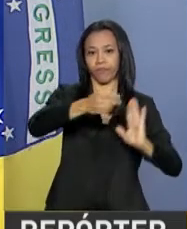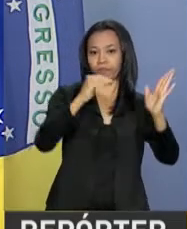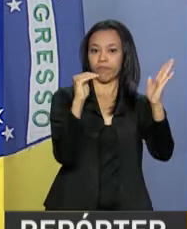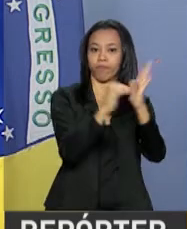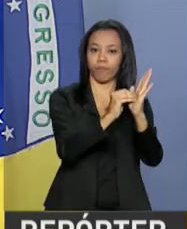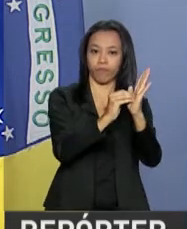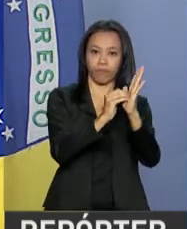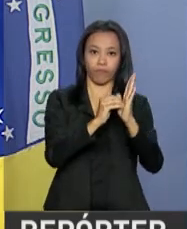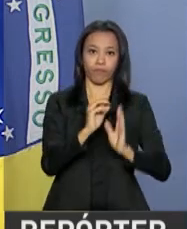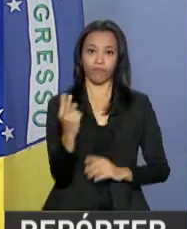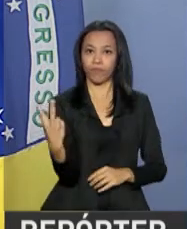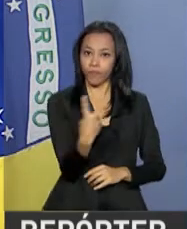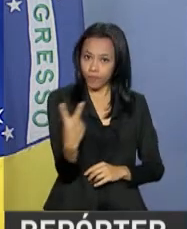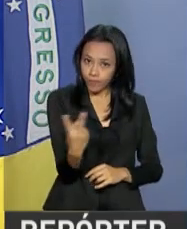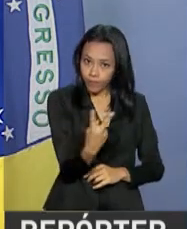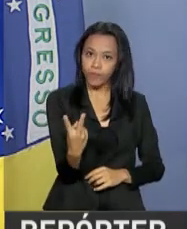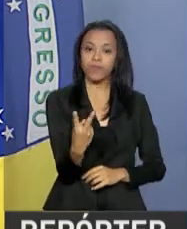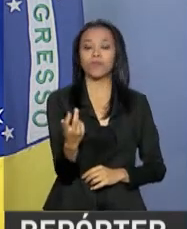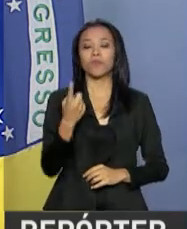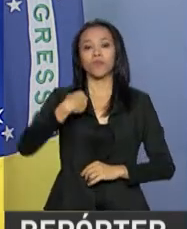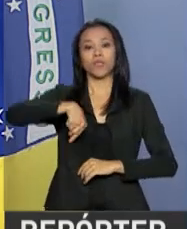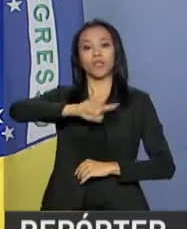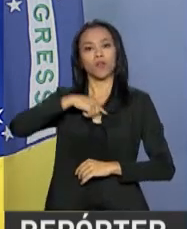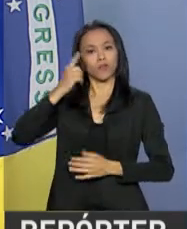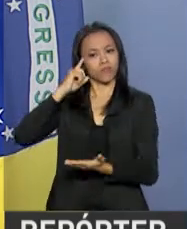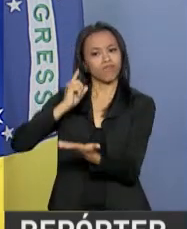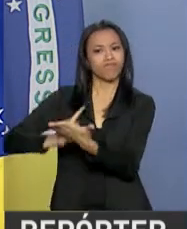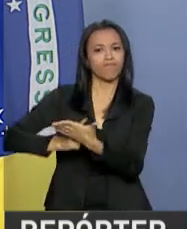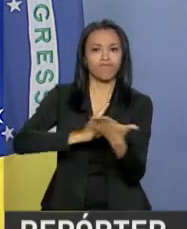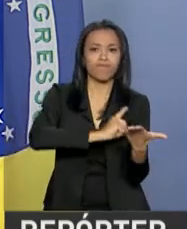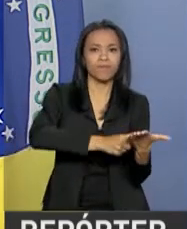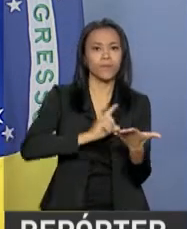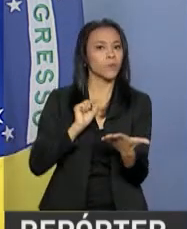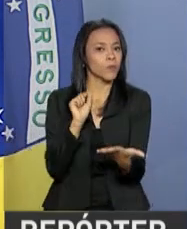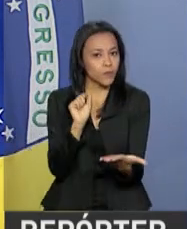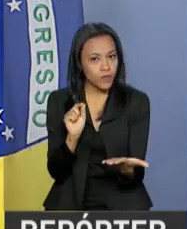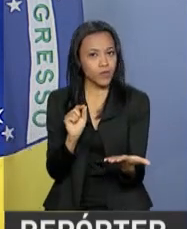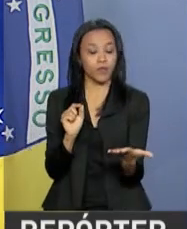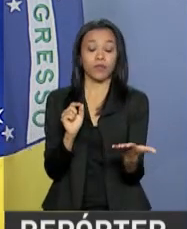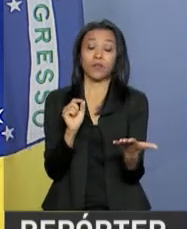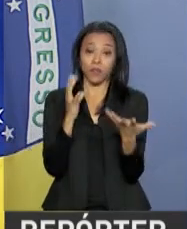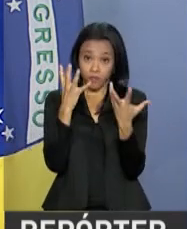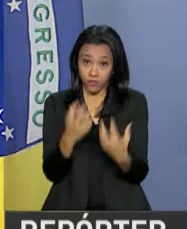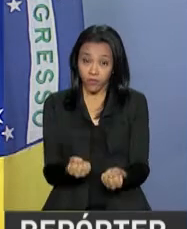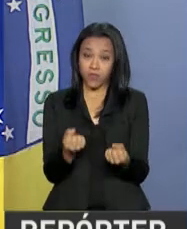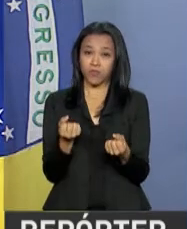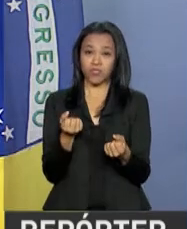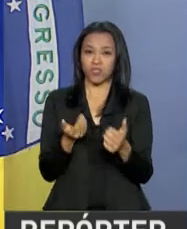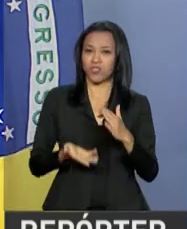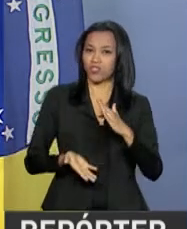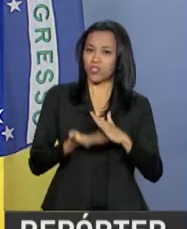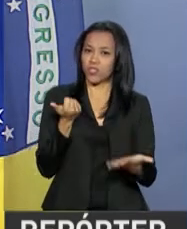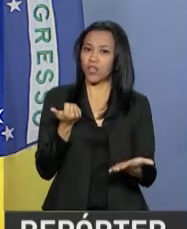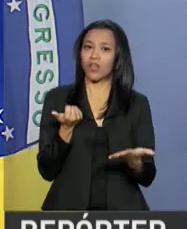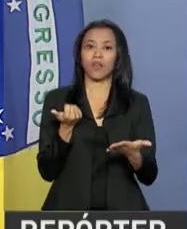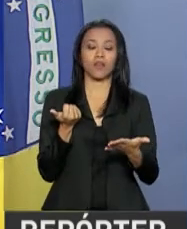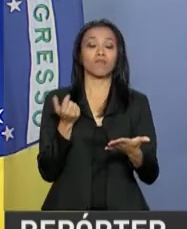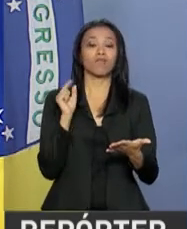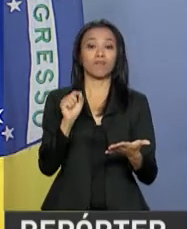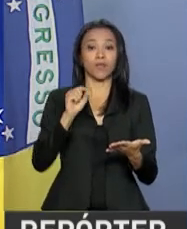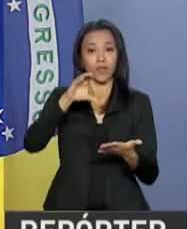rodrigo maia e o que nós acordamos é que nós iremos eliminar a cide